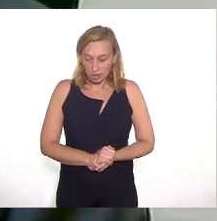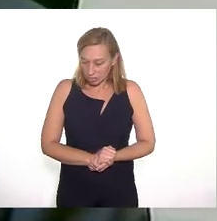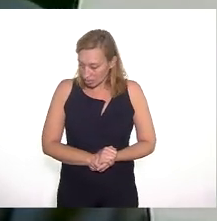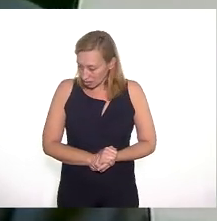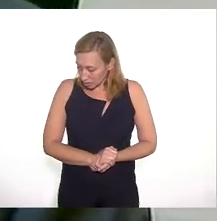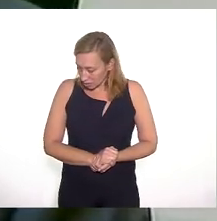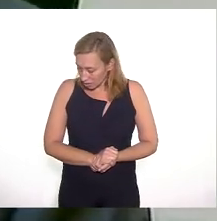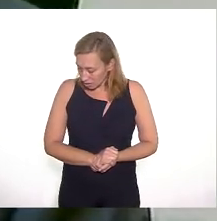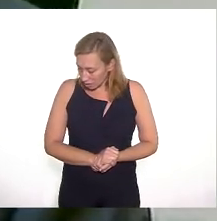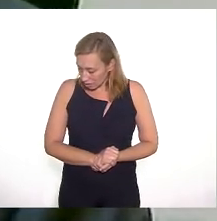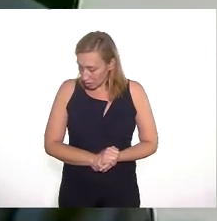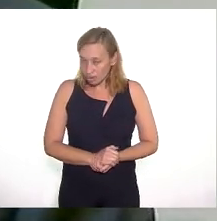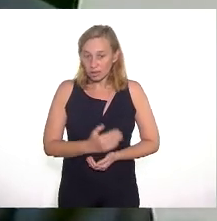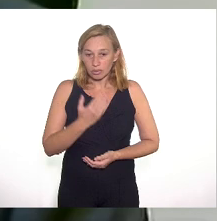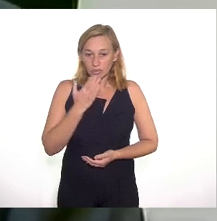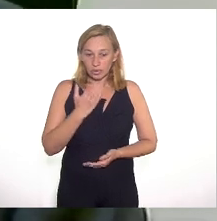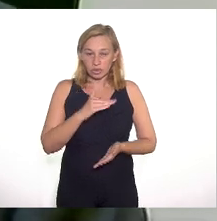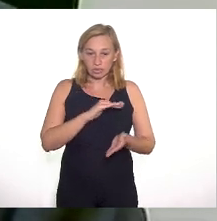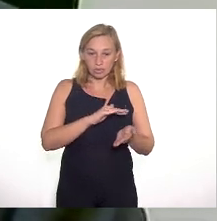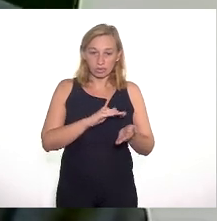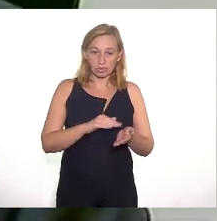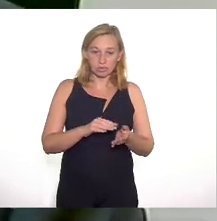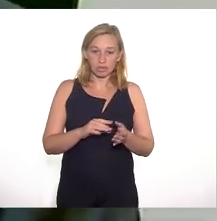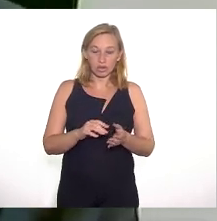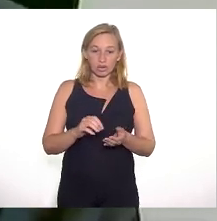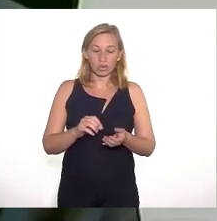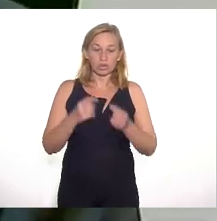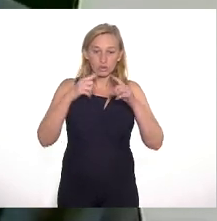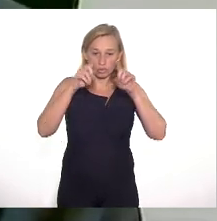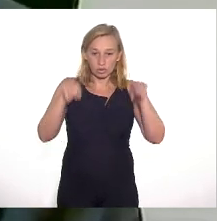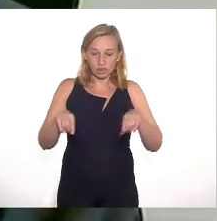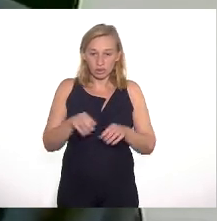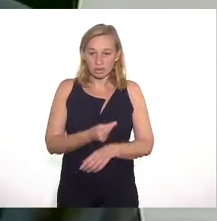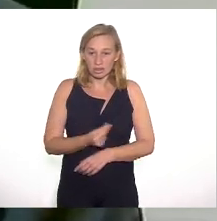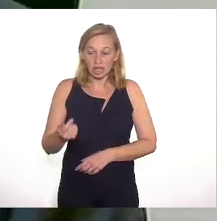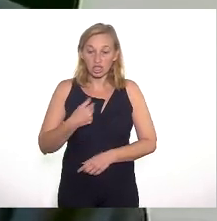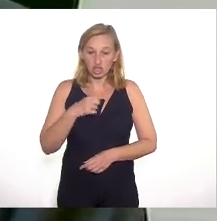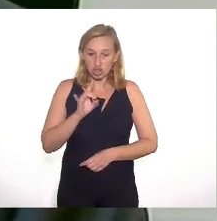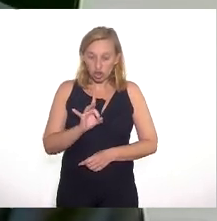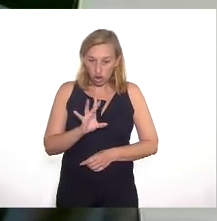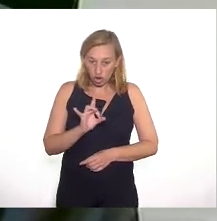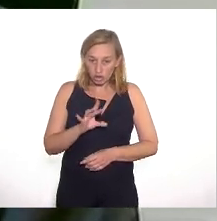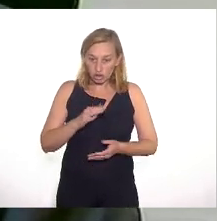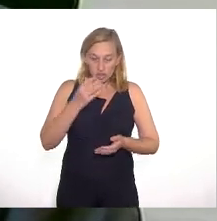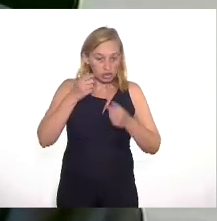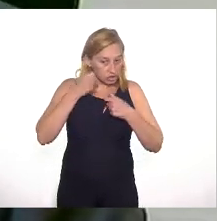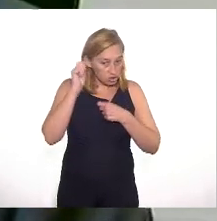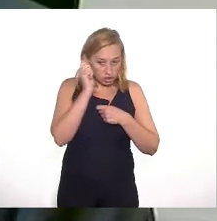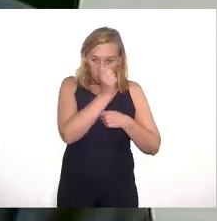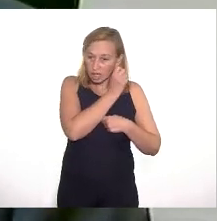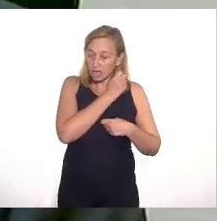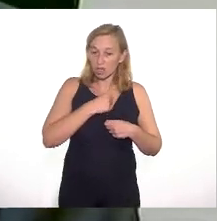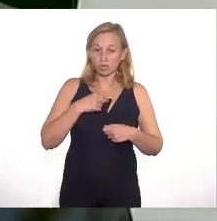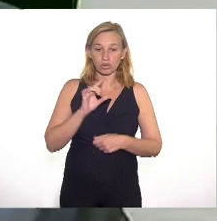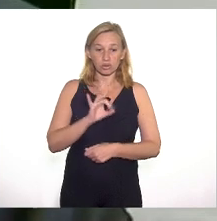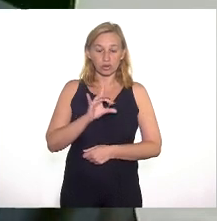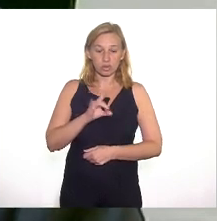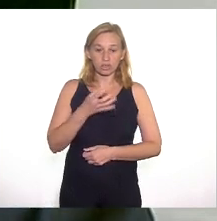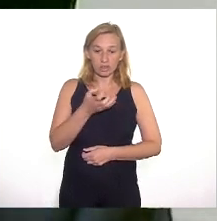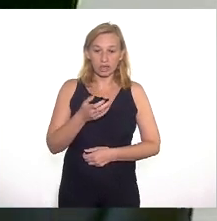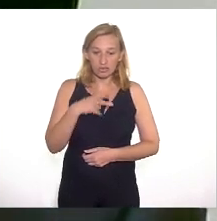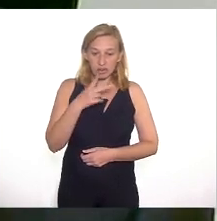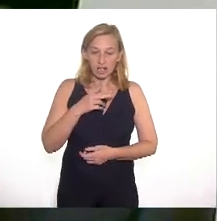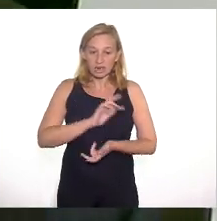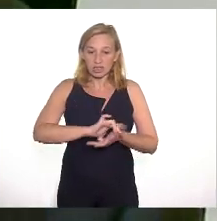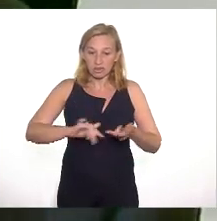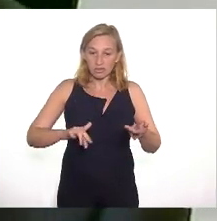eu dispensei os funcionários, mas eu só vou retirar a máscara porque eu estou sozinho agora, então... Ah, e quero dizer que muitas